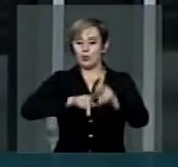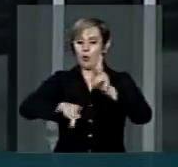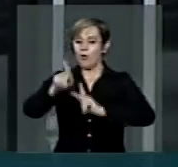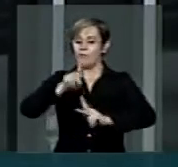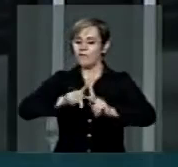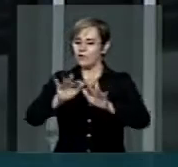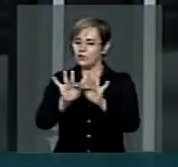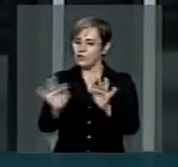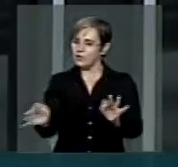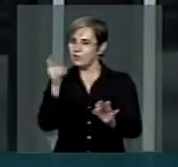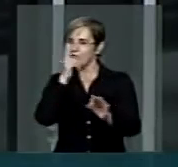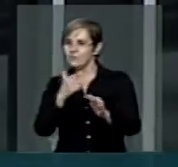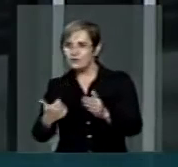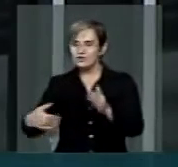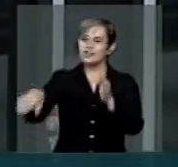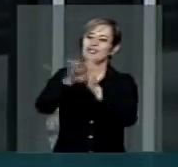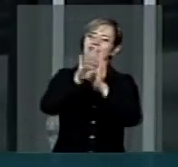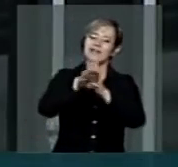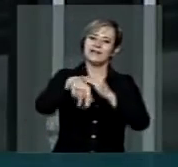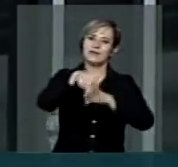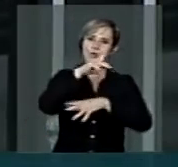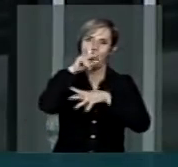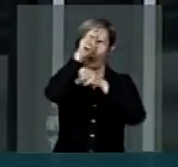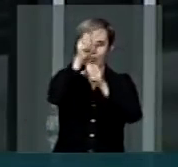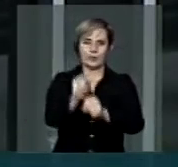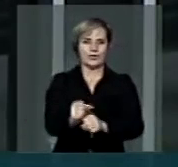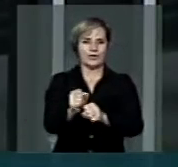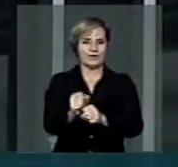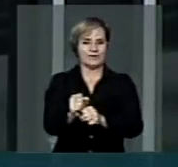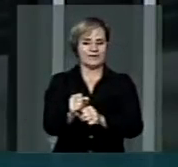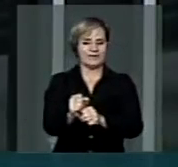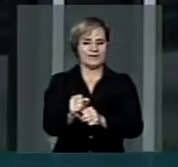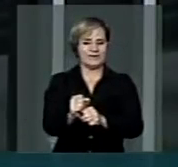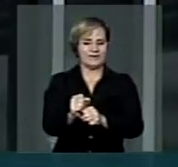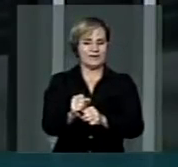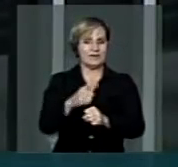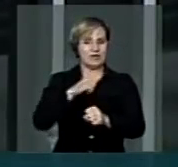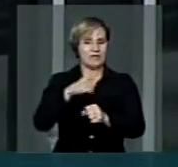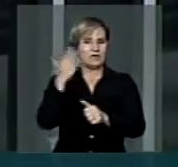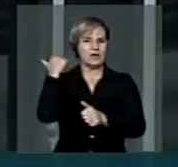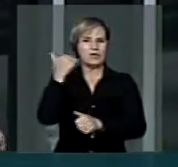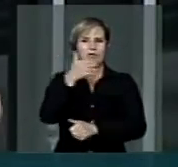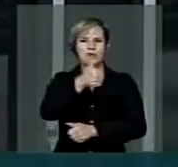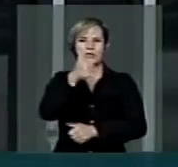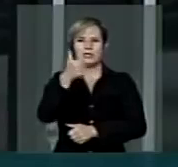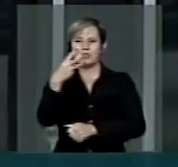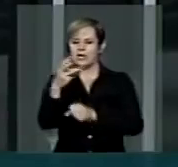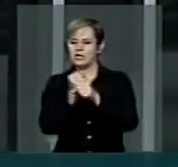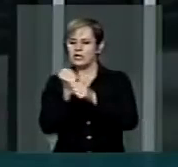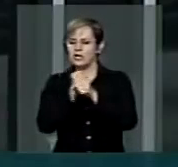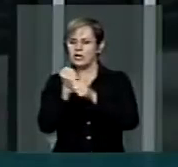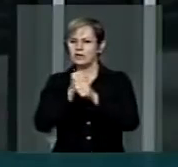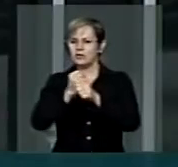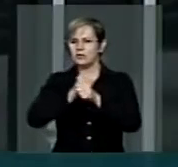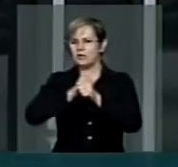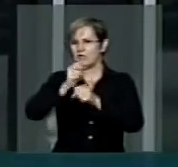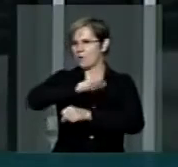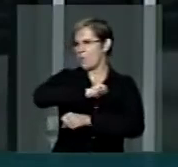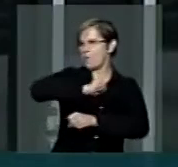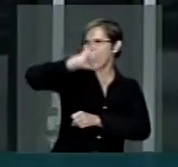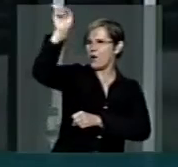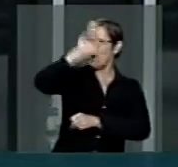poder 113 anos após a proclamação da República. Torna-se impossível